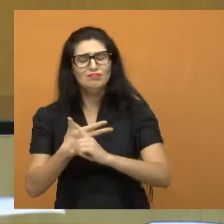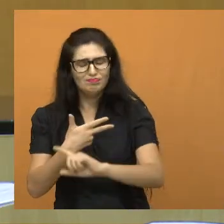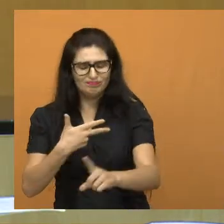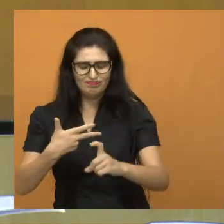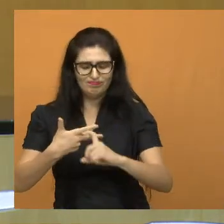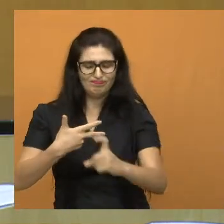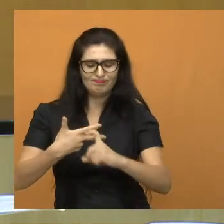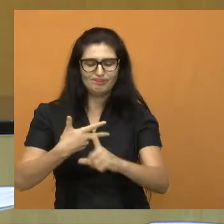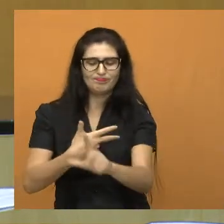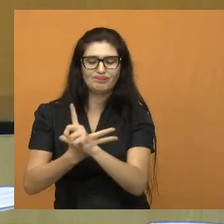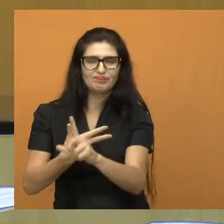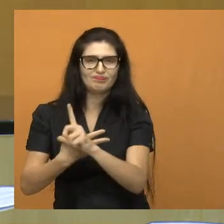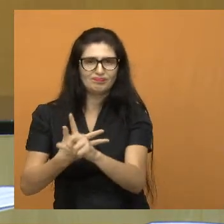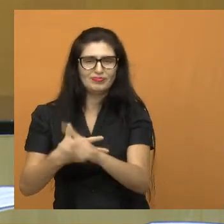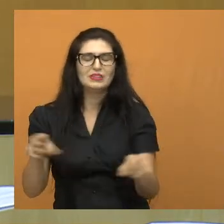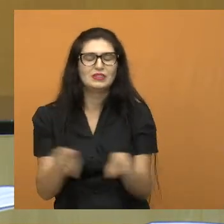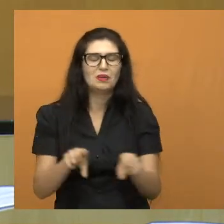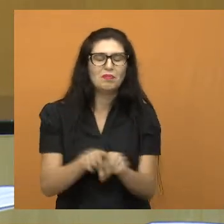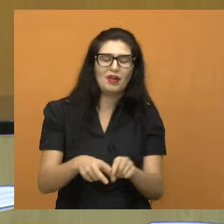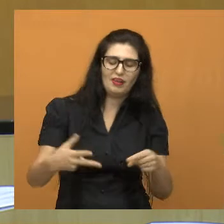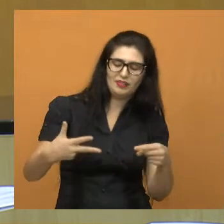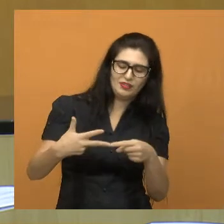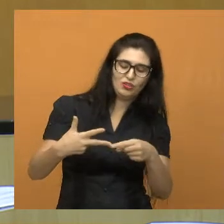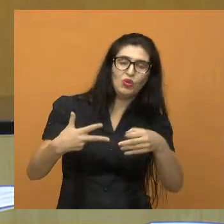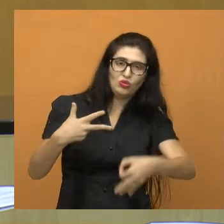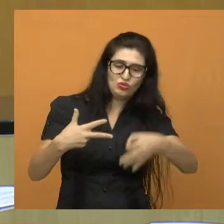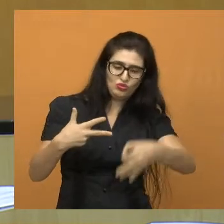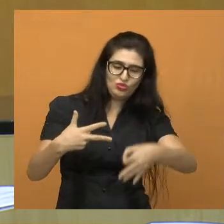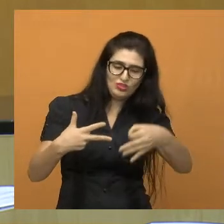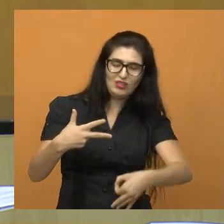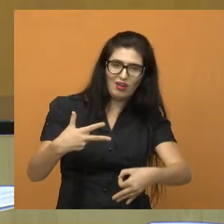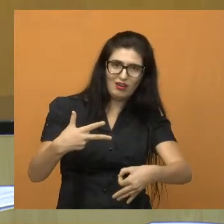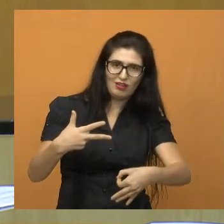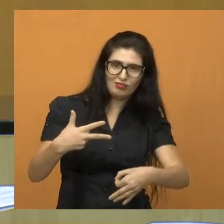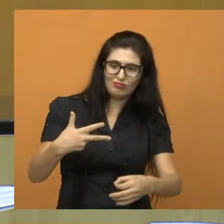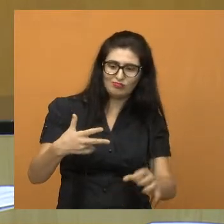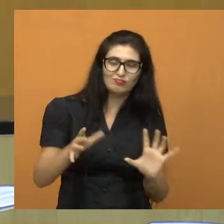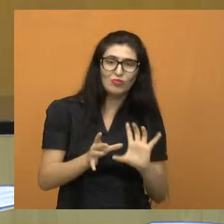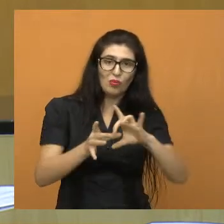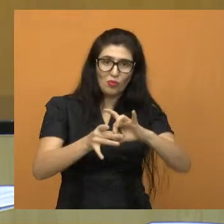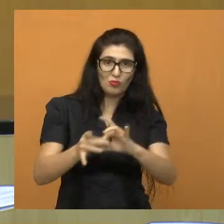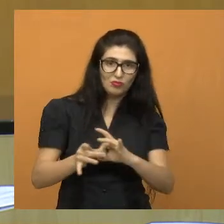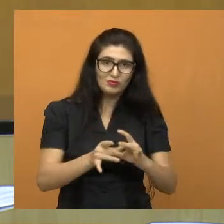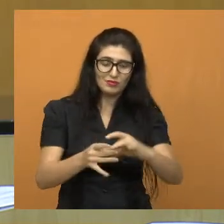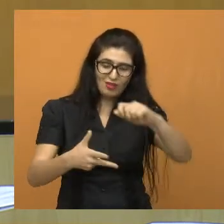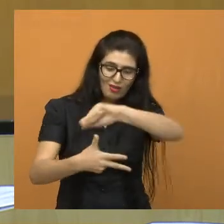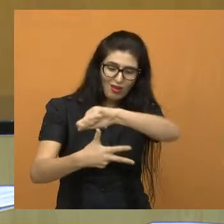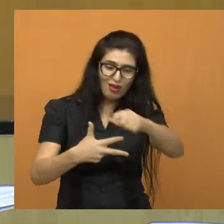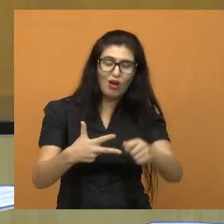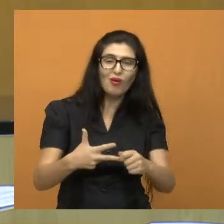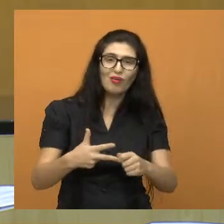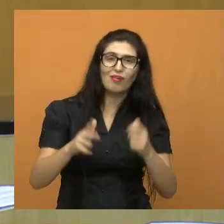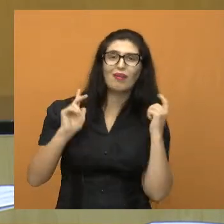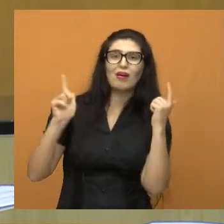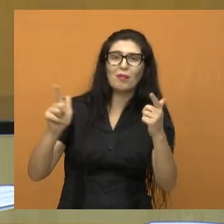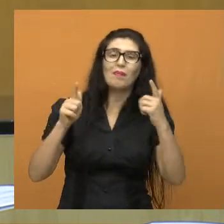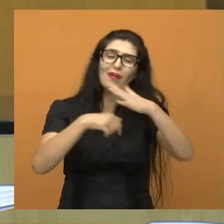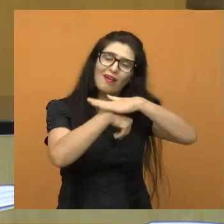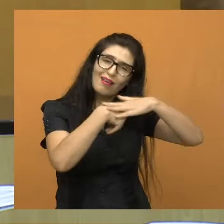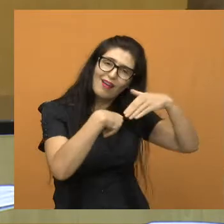e também o Poder Judiciário achar necessário nesta grande campanha pela paz.